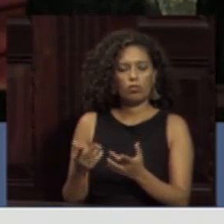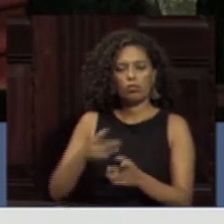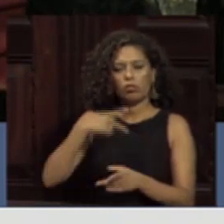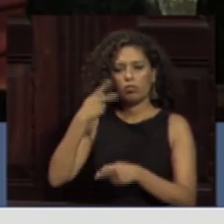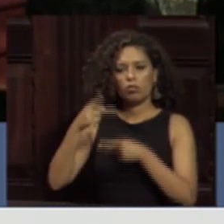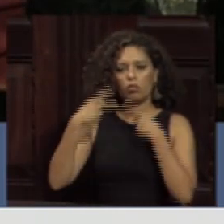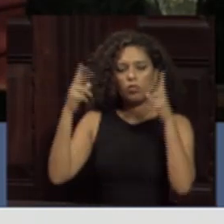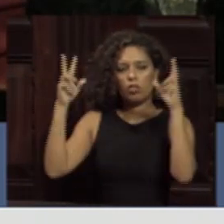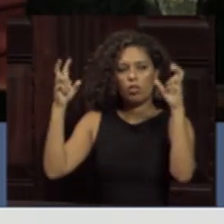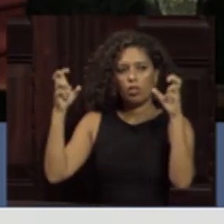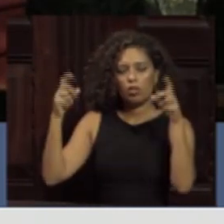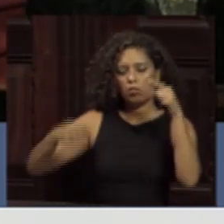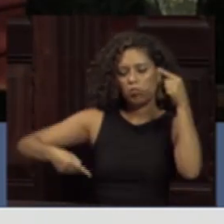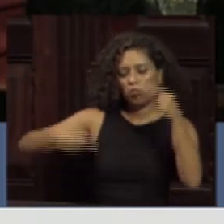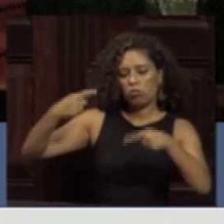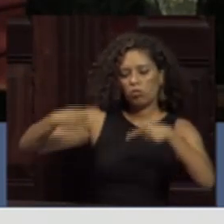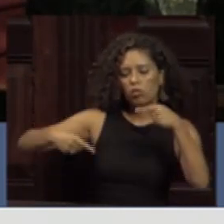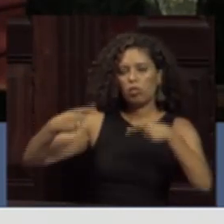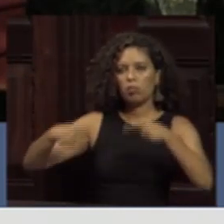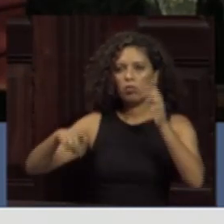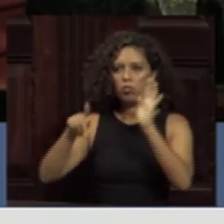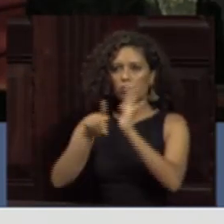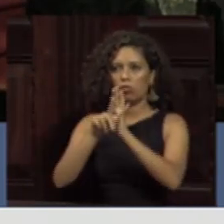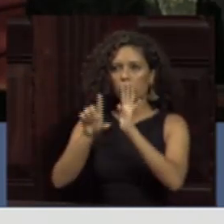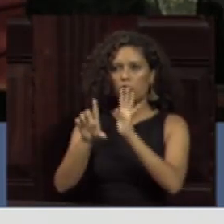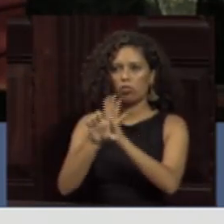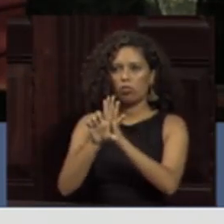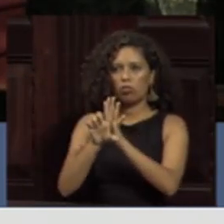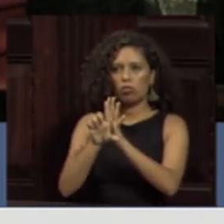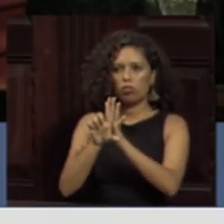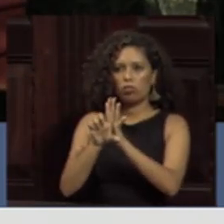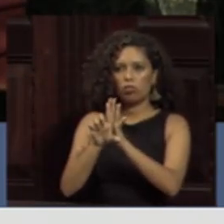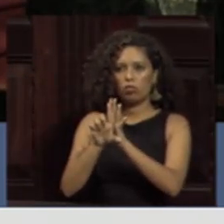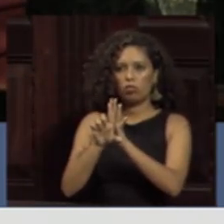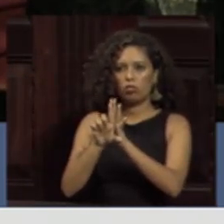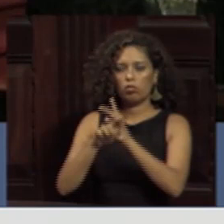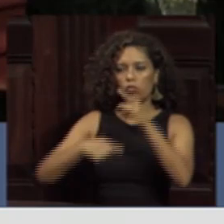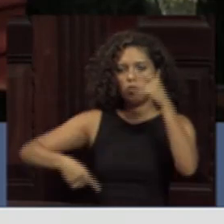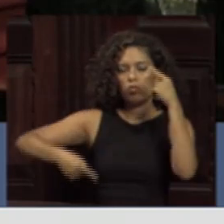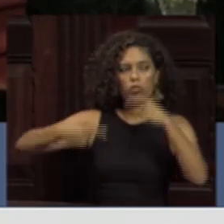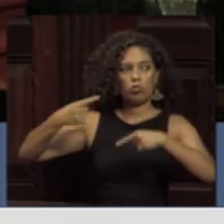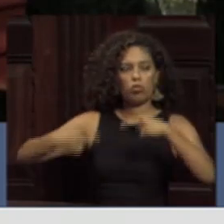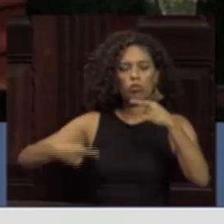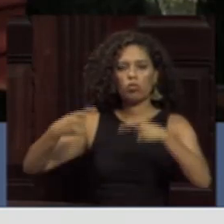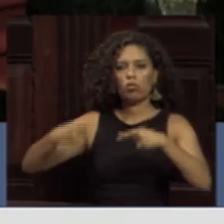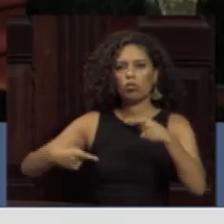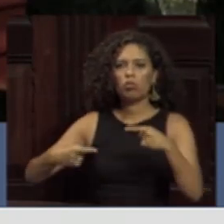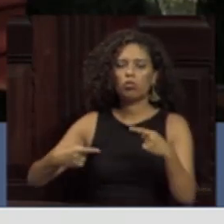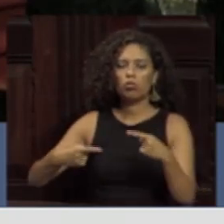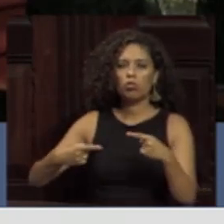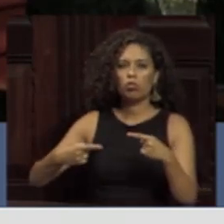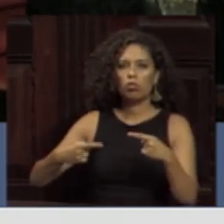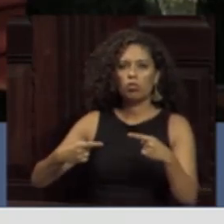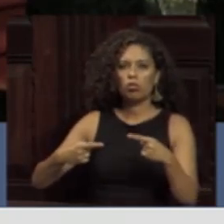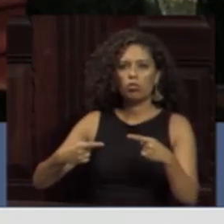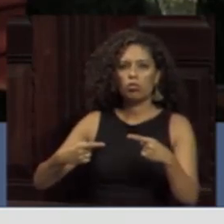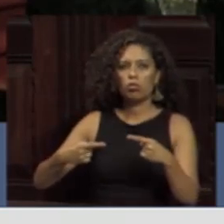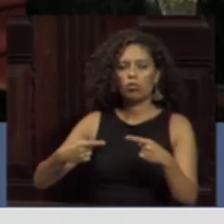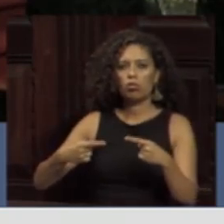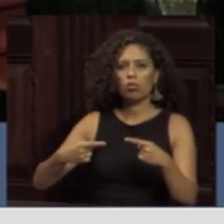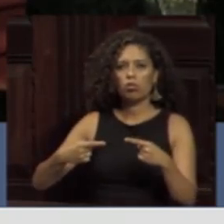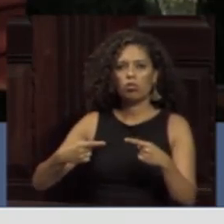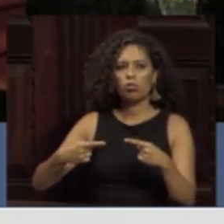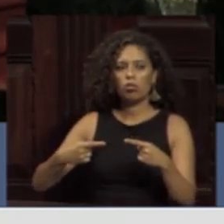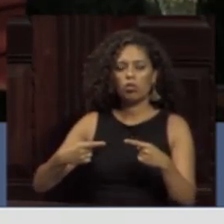debate nesse projeto, senhoras e senhores deputados, discutir a situação do tratamento